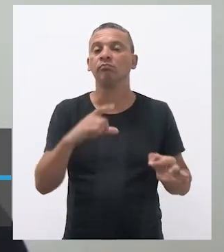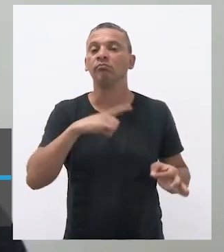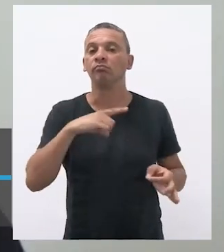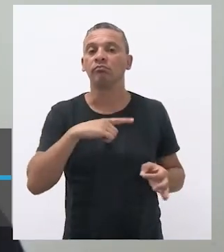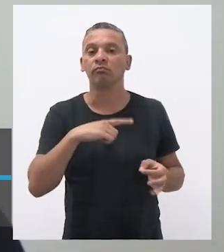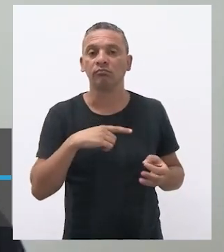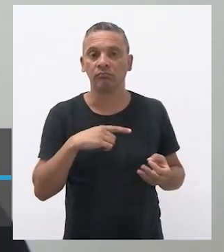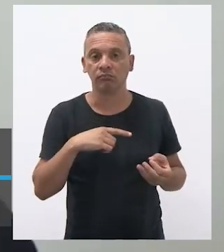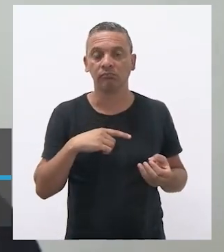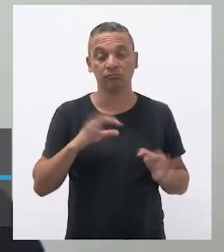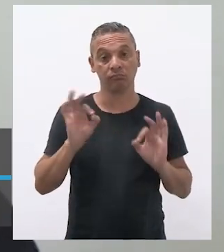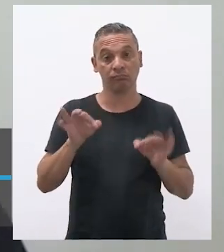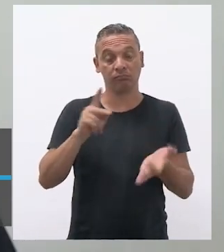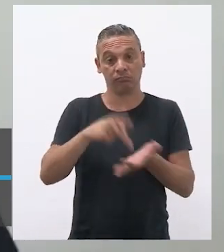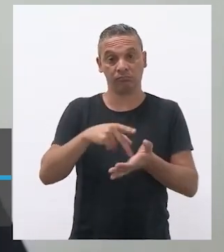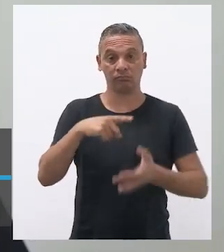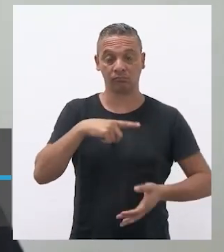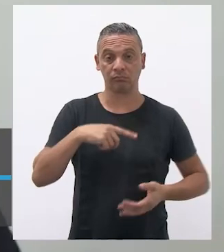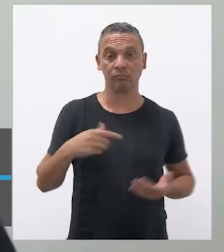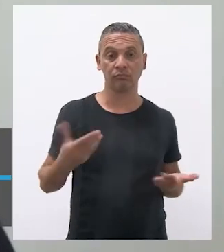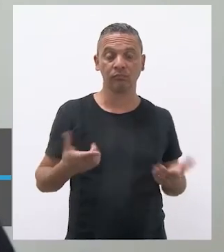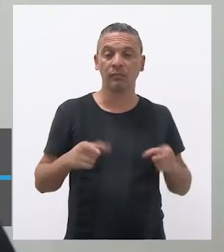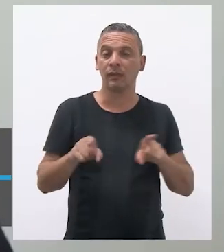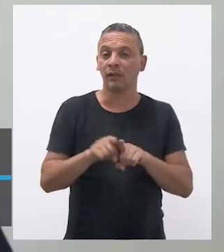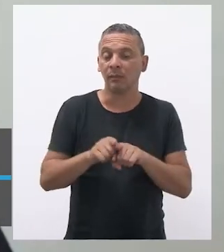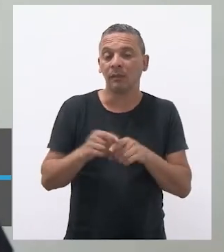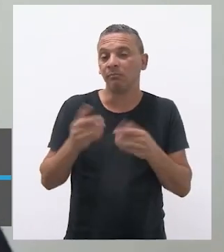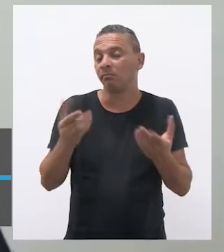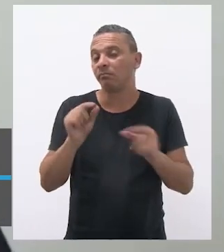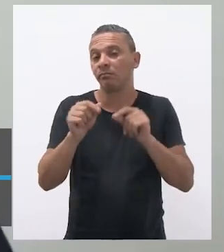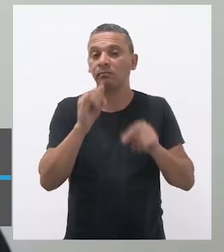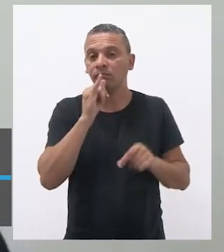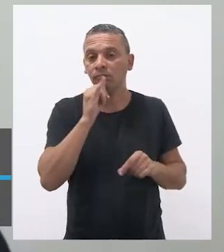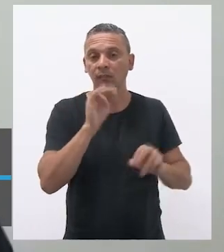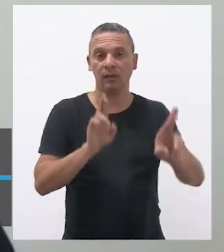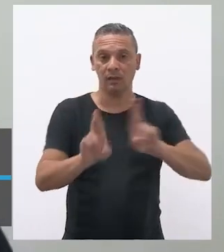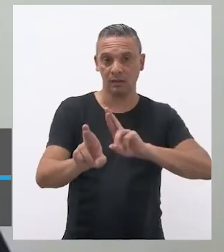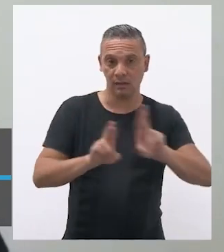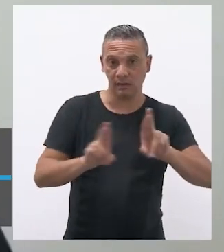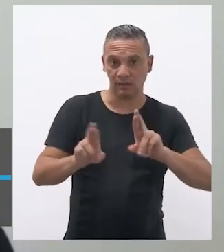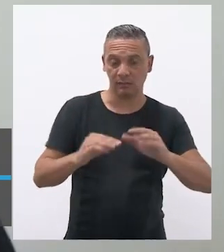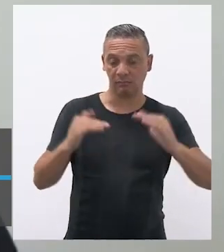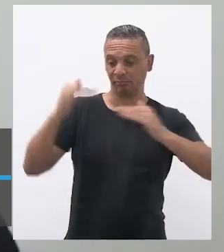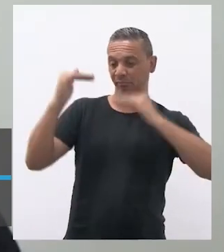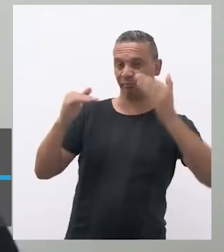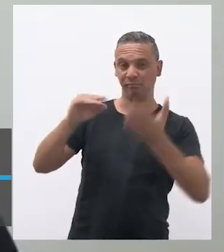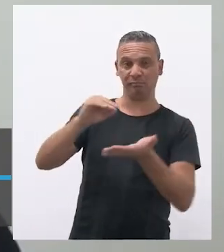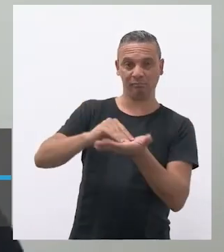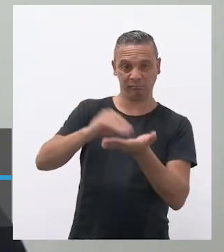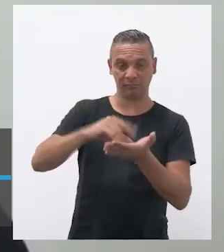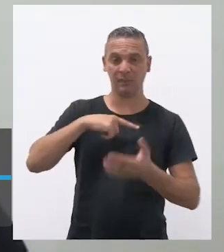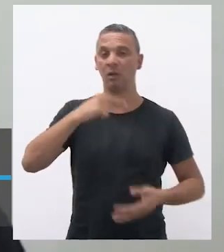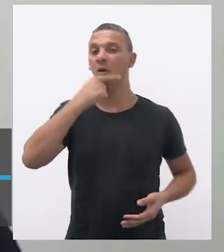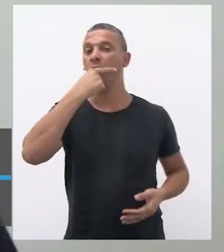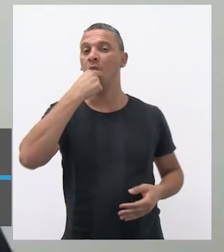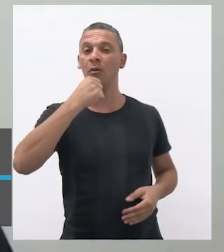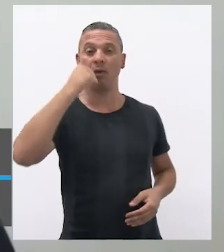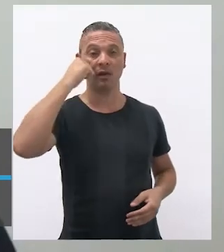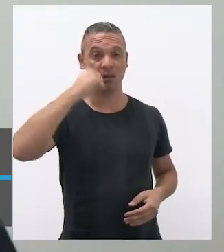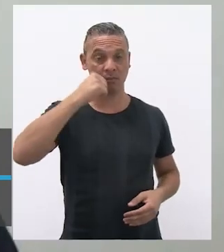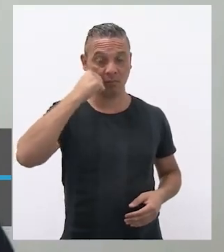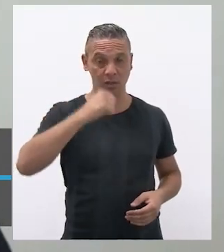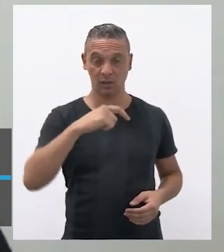jurídico, né, no qual ela verifica ainda que essa tradição jurídica patriarcal e esses